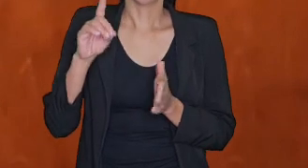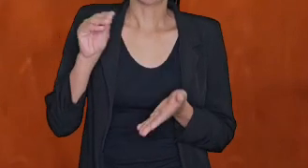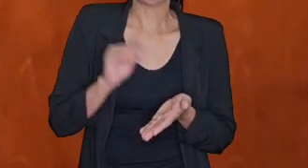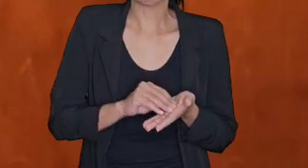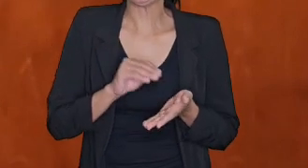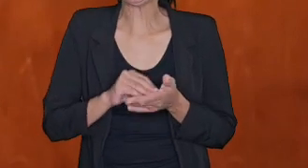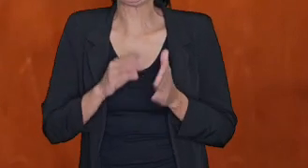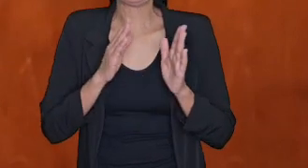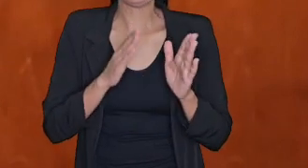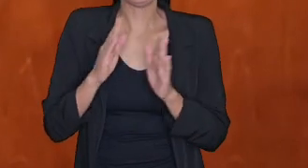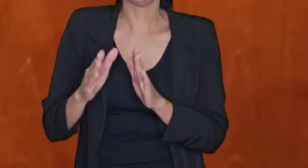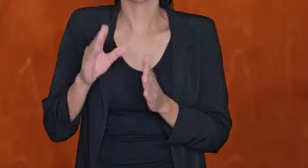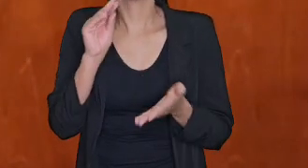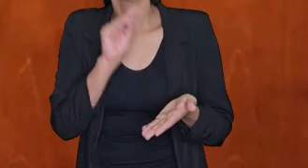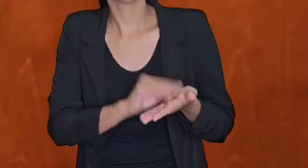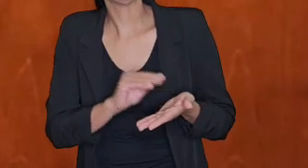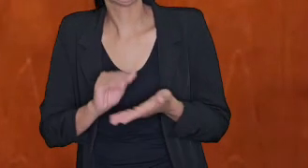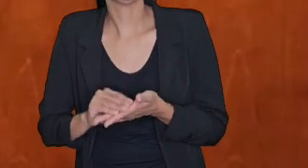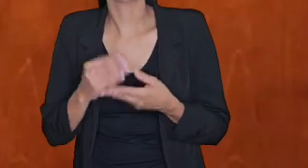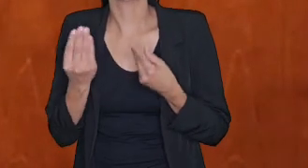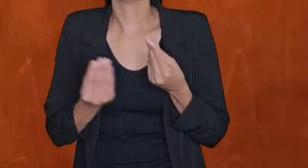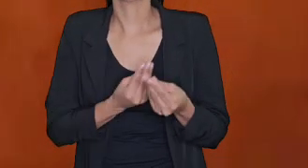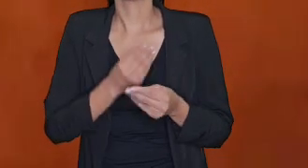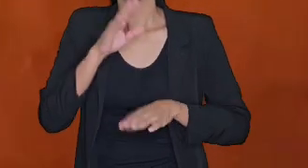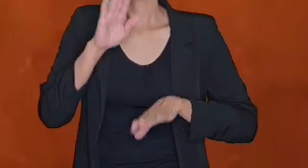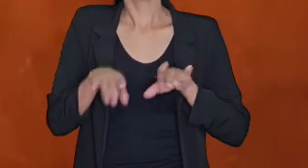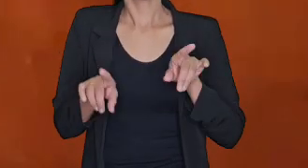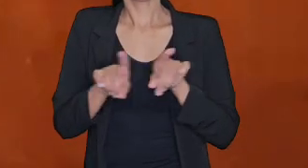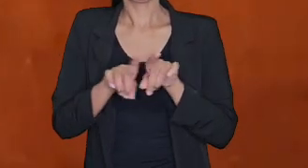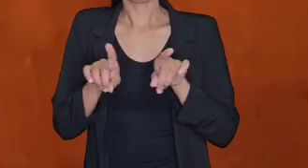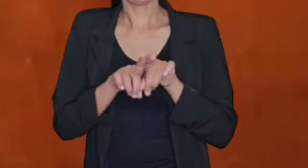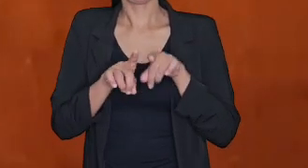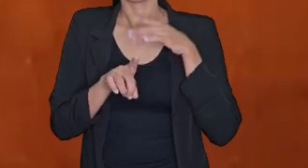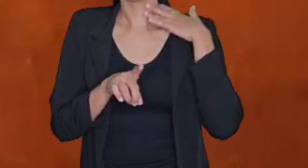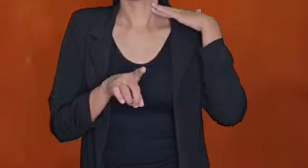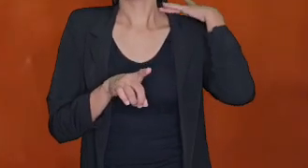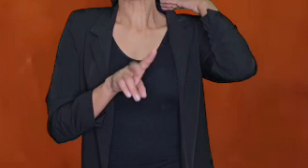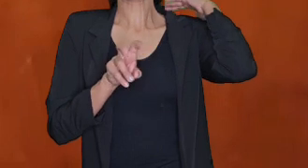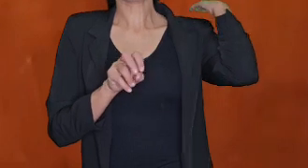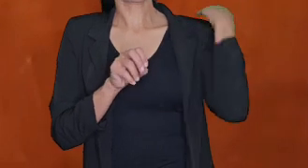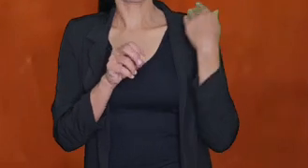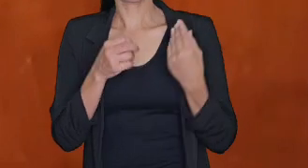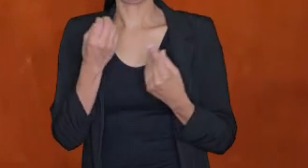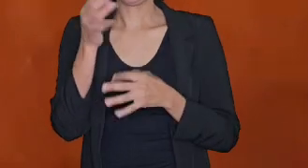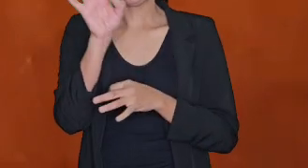faltava documentos, faltavam declarações, faltavam partes, faltavam até, às vezes,